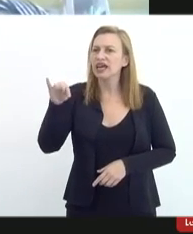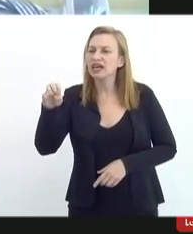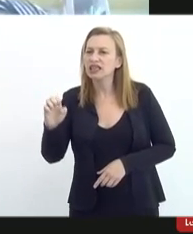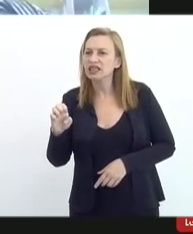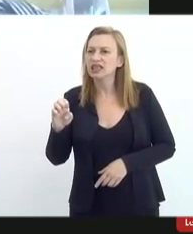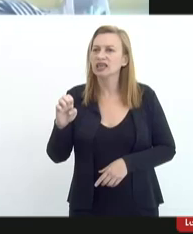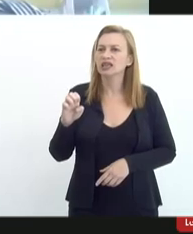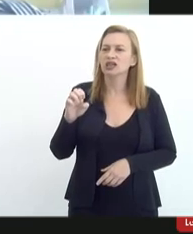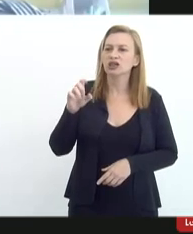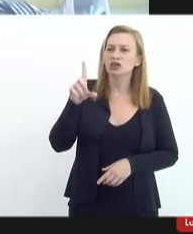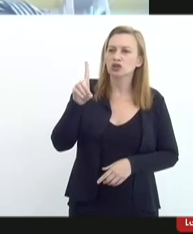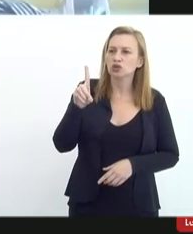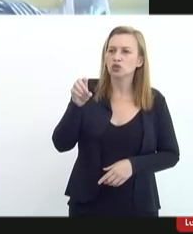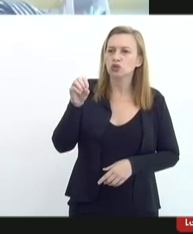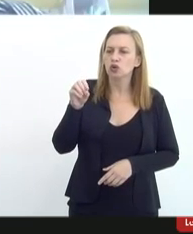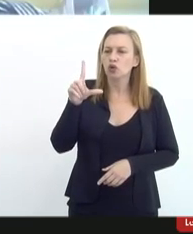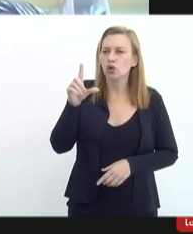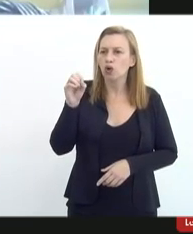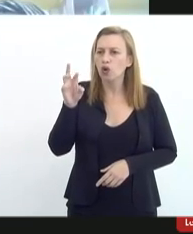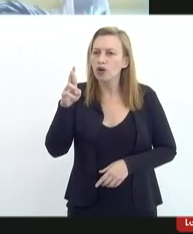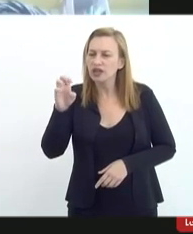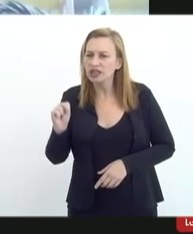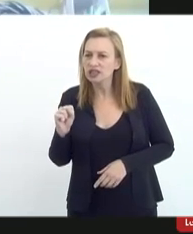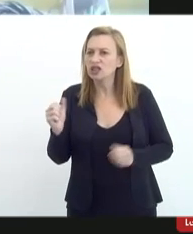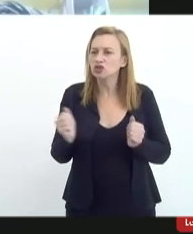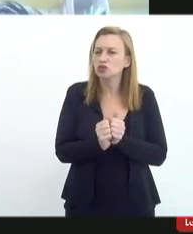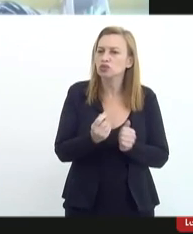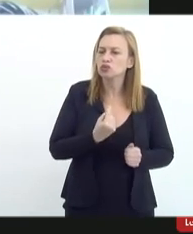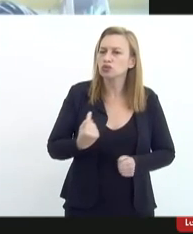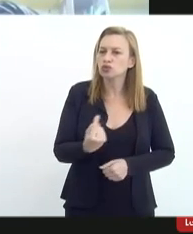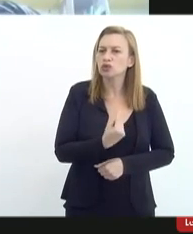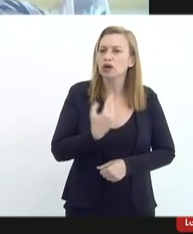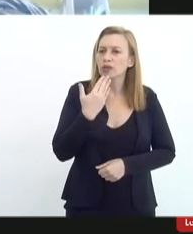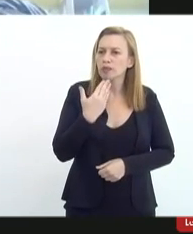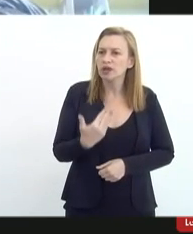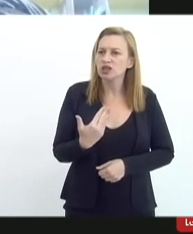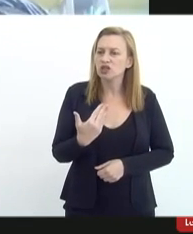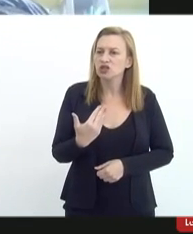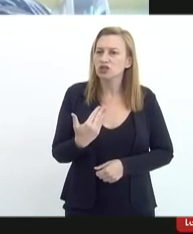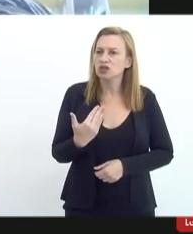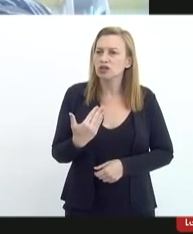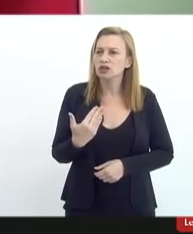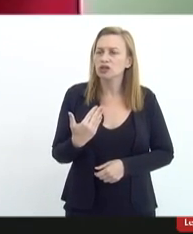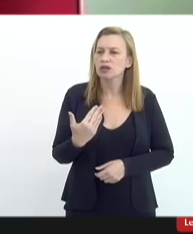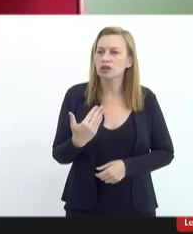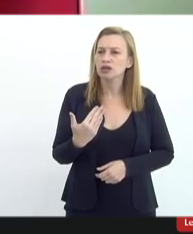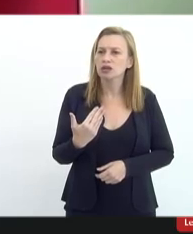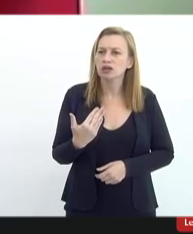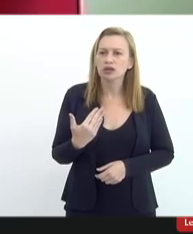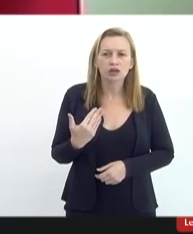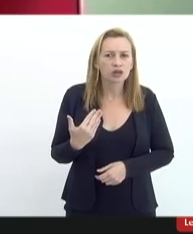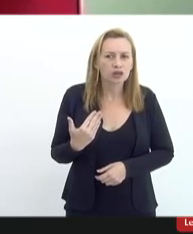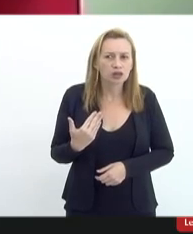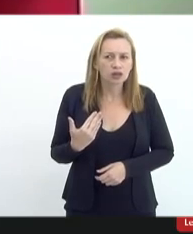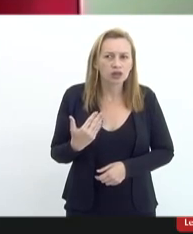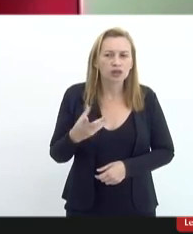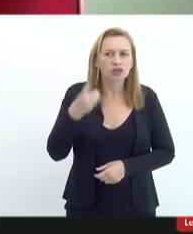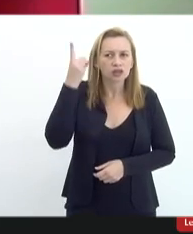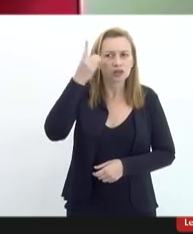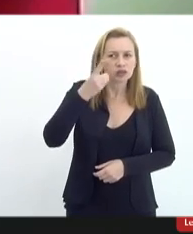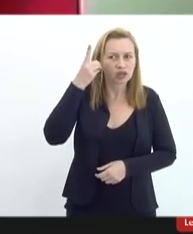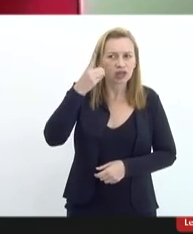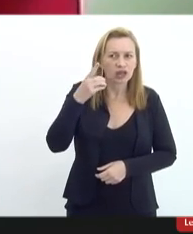Reis, da Dolores Lima, que estão conosco. Pedir apresentar as escusas da deputada